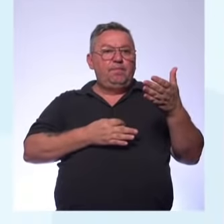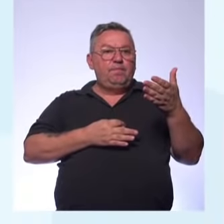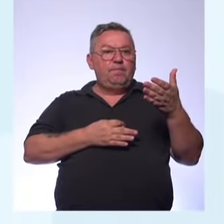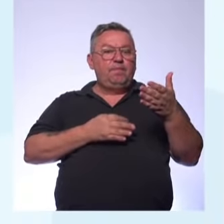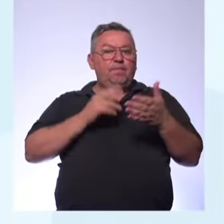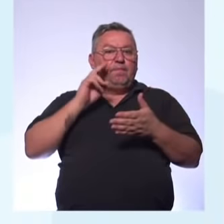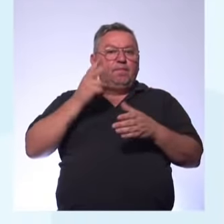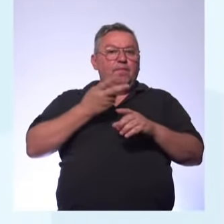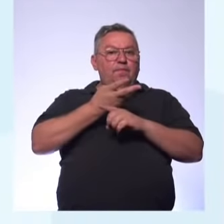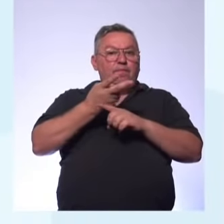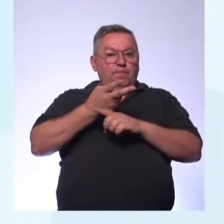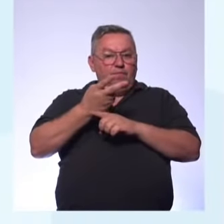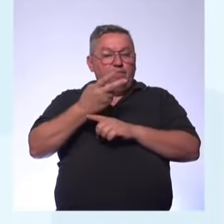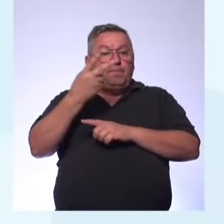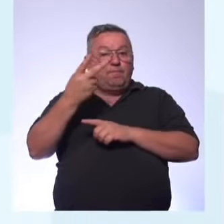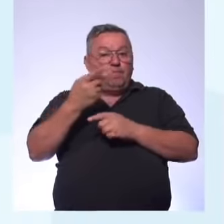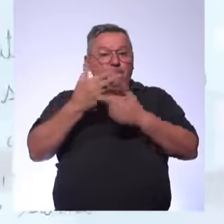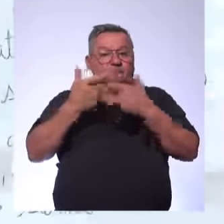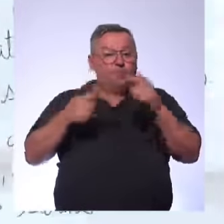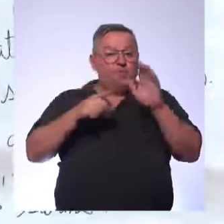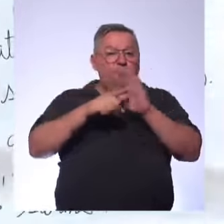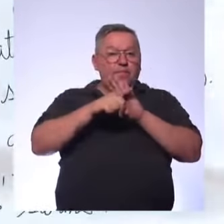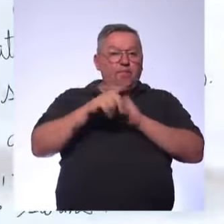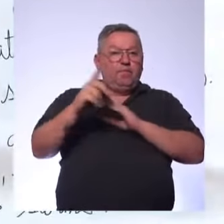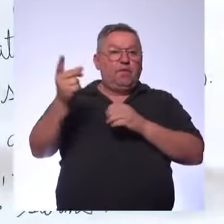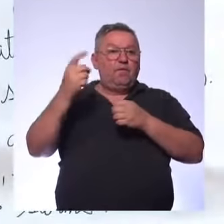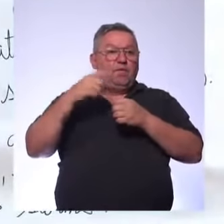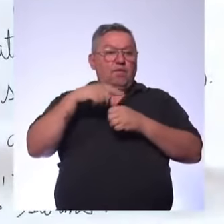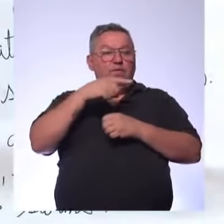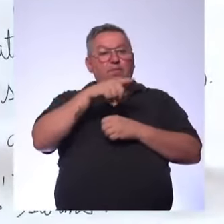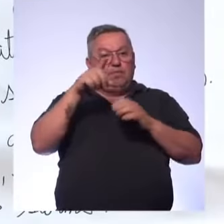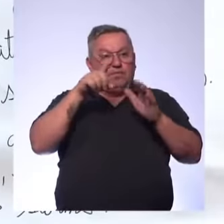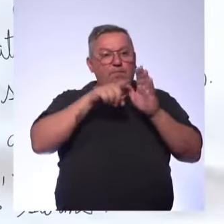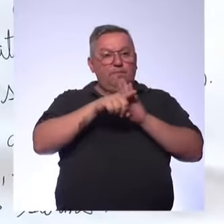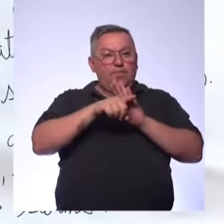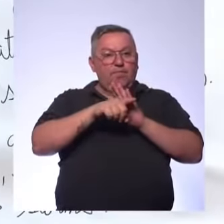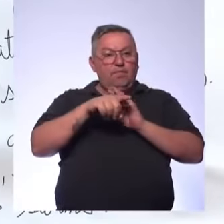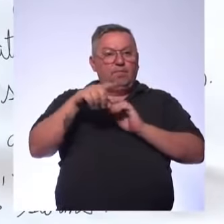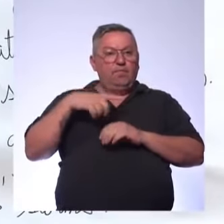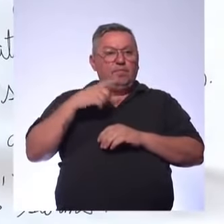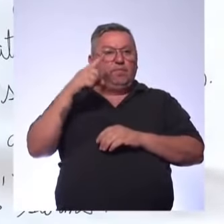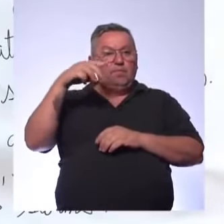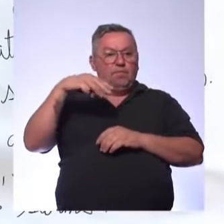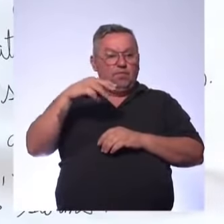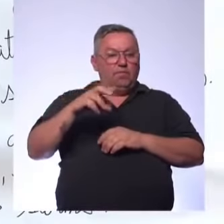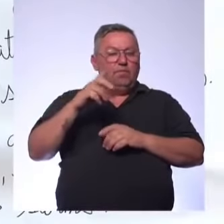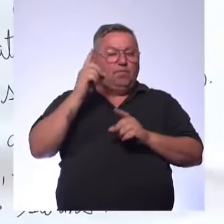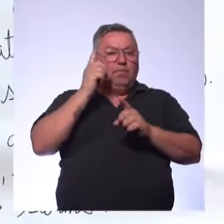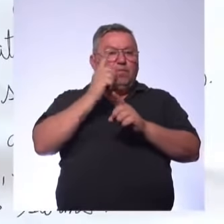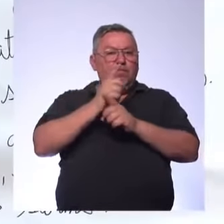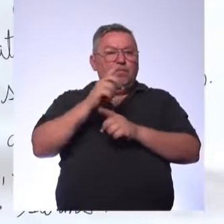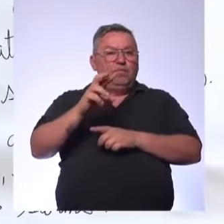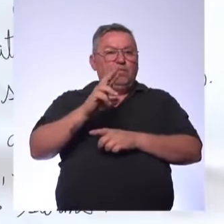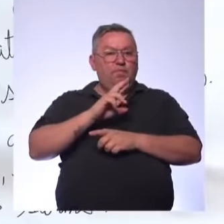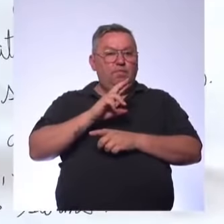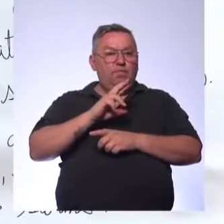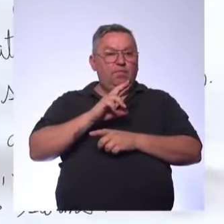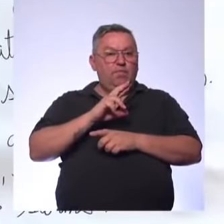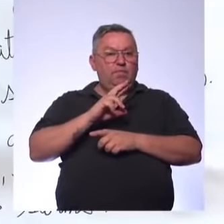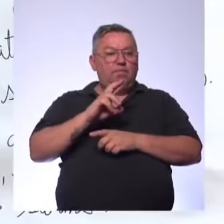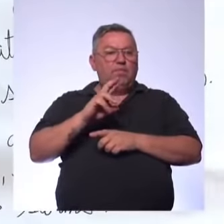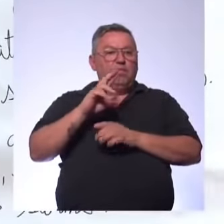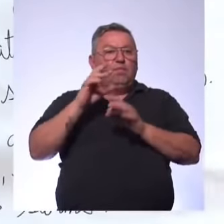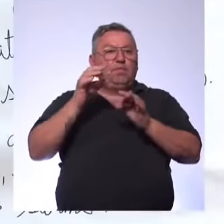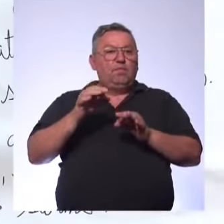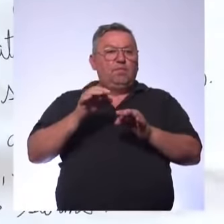essas duas questões lá no texto. E aí, nós voltamos para essas perguntas e vocês terão um minuto para localizar a resposta e dar a